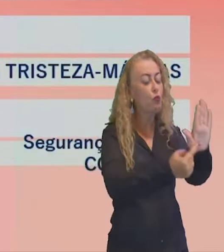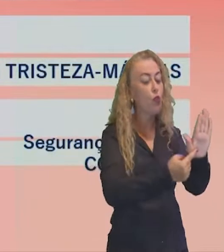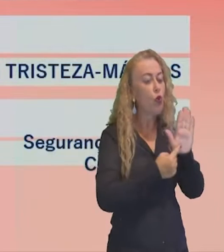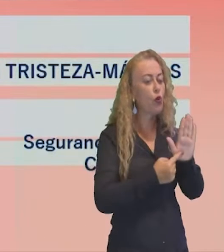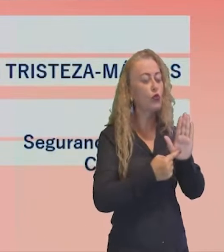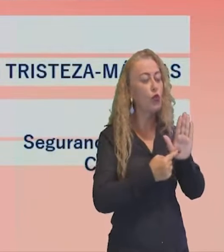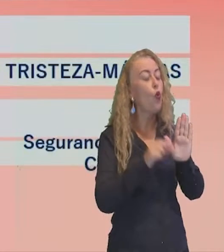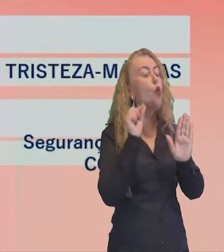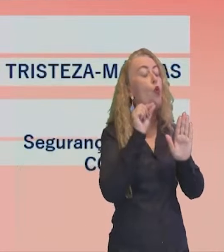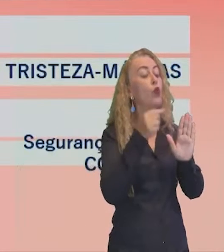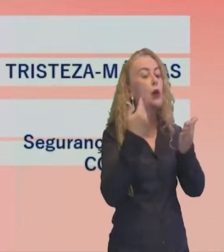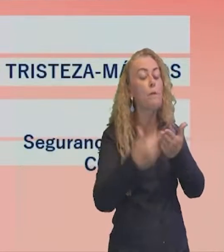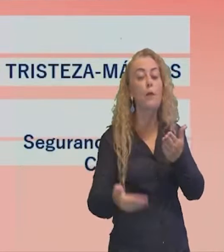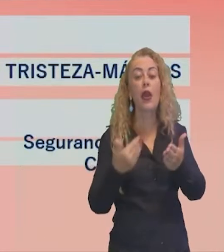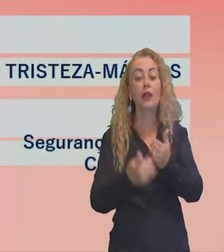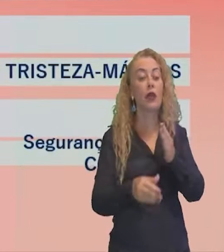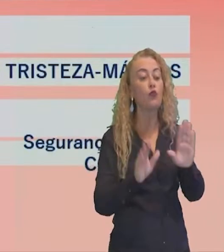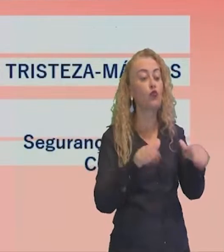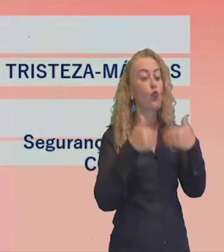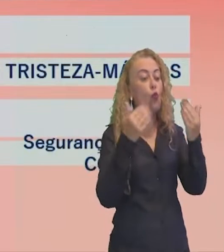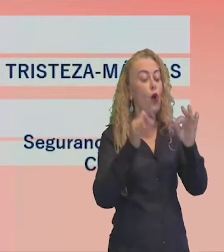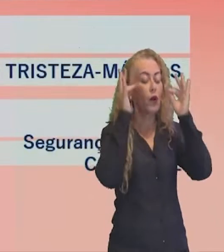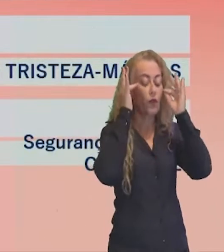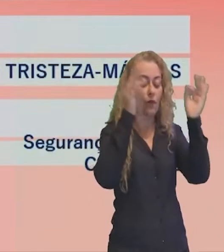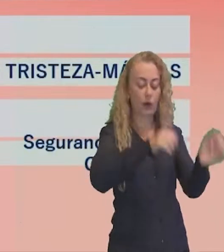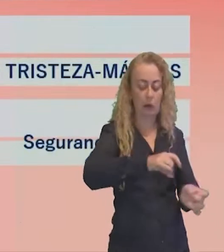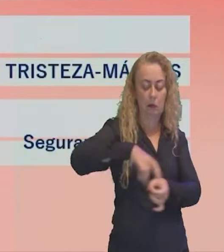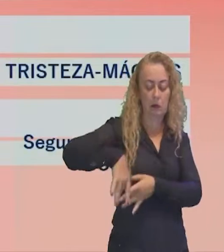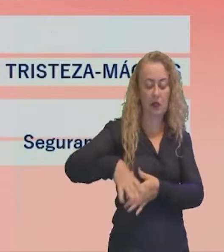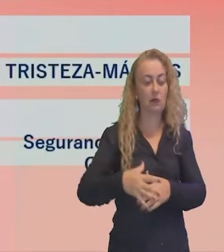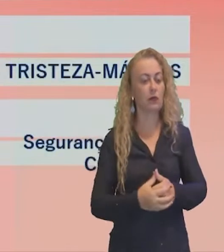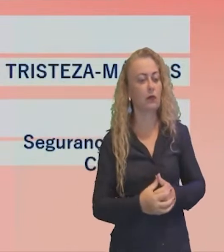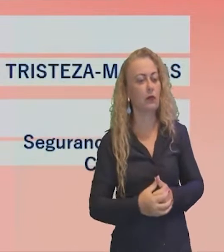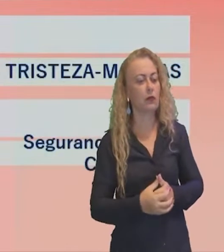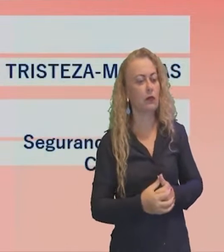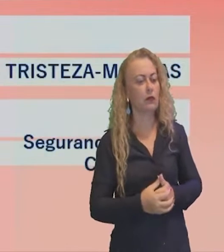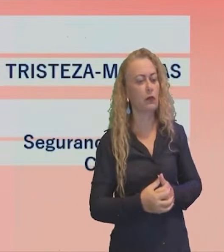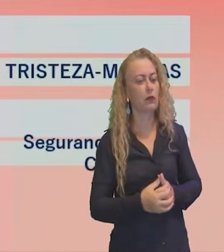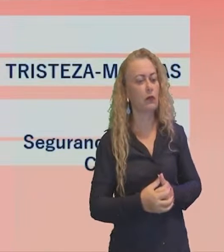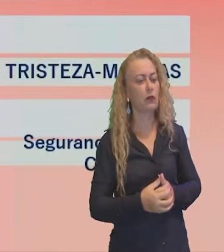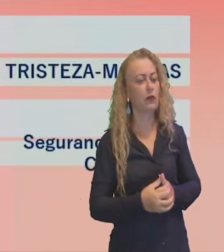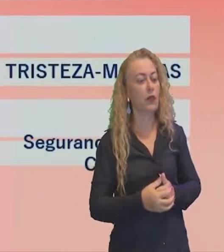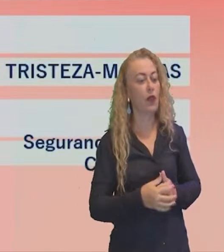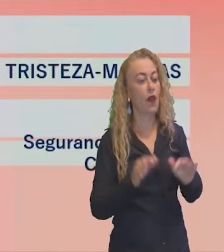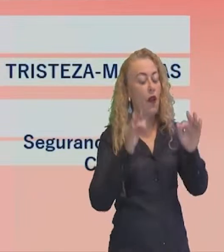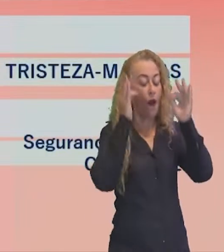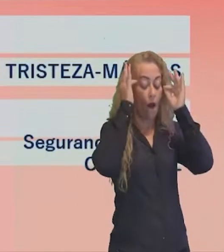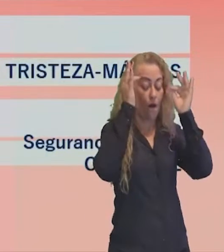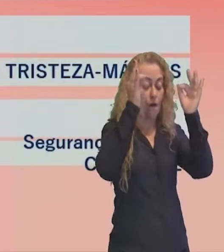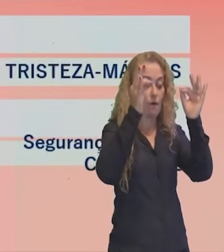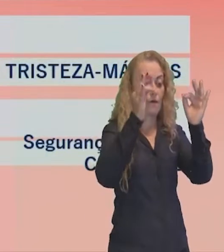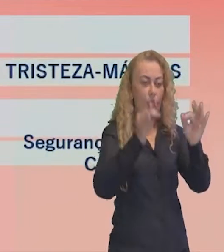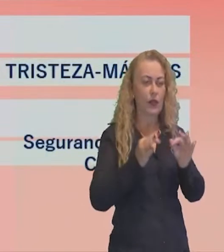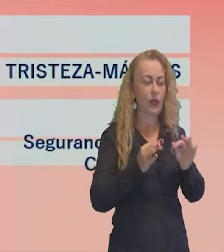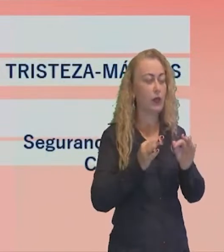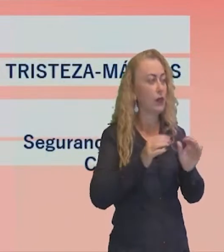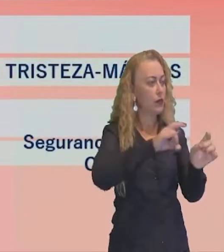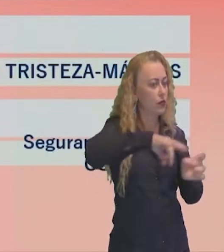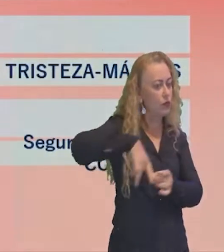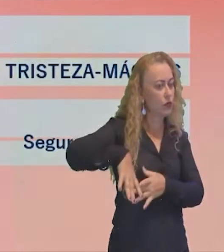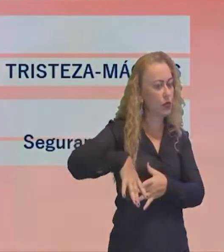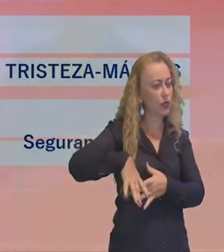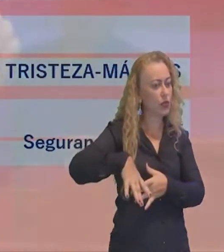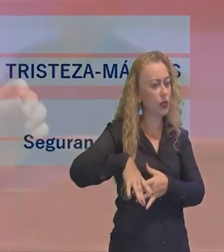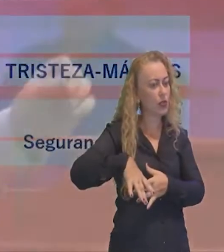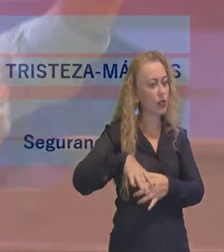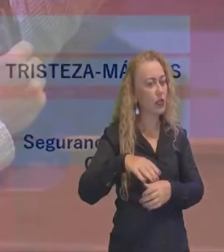da infidelidade. A infidelidade só traz prejuízo na vida de um casal.